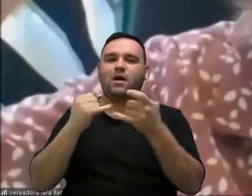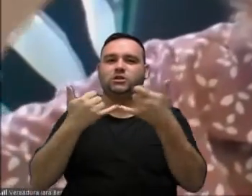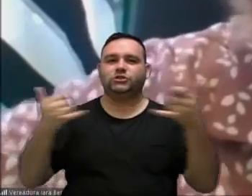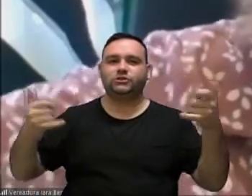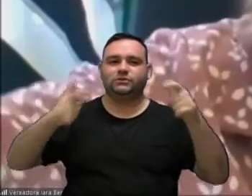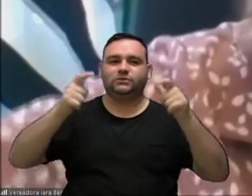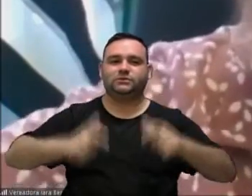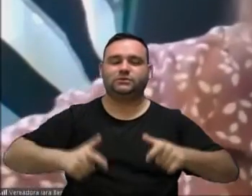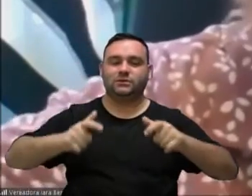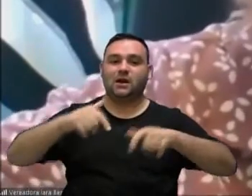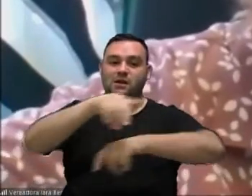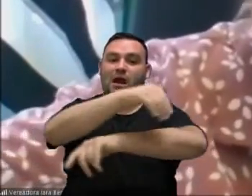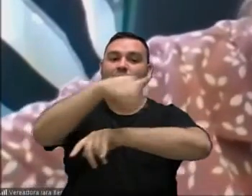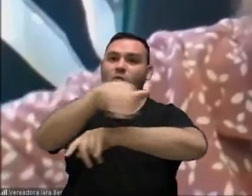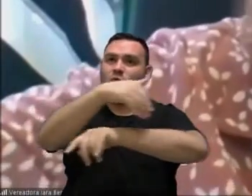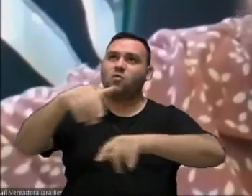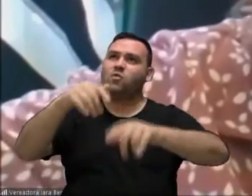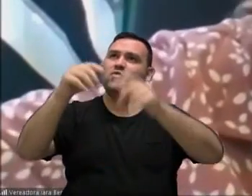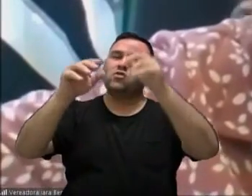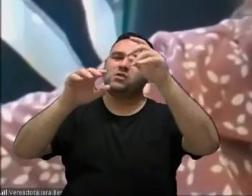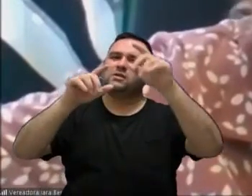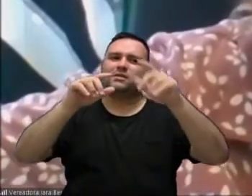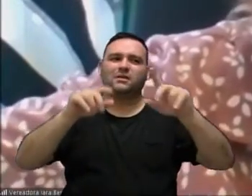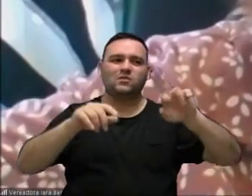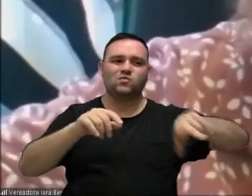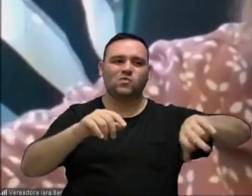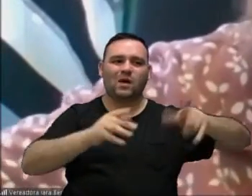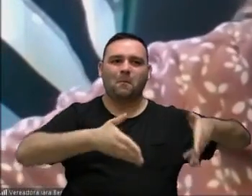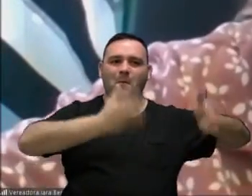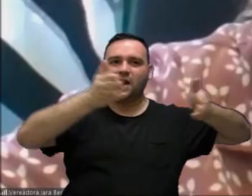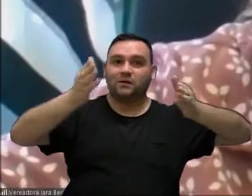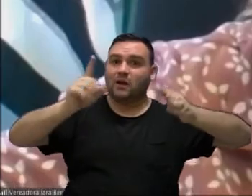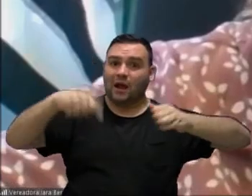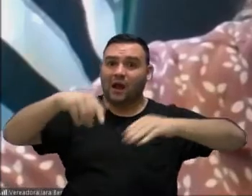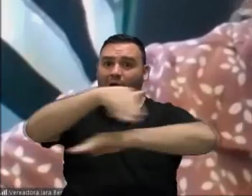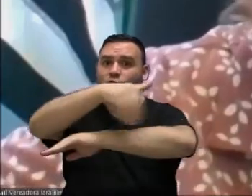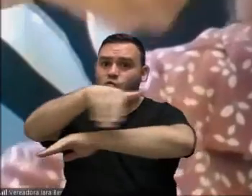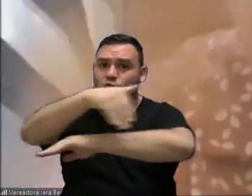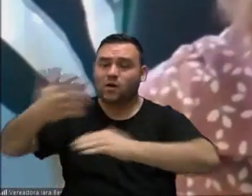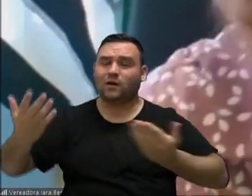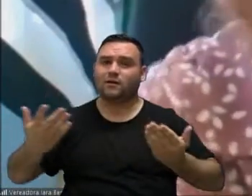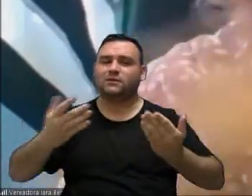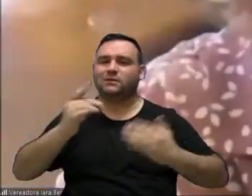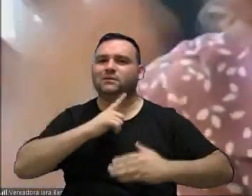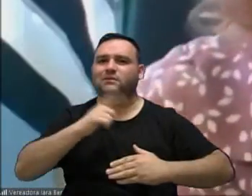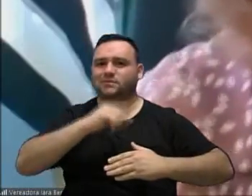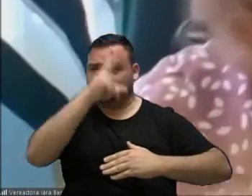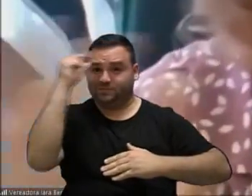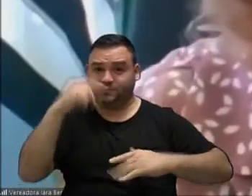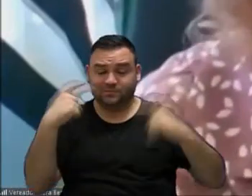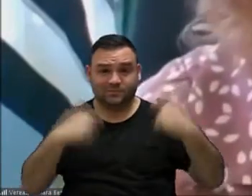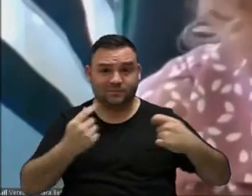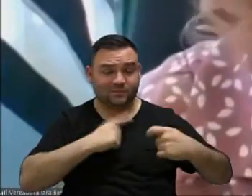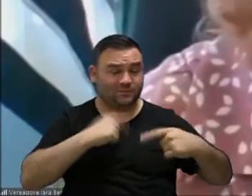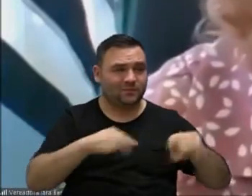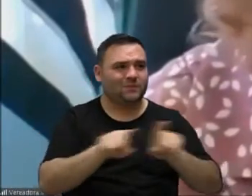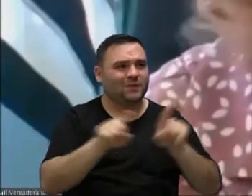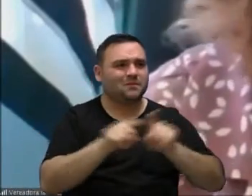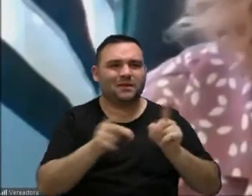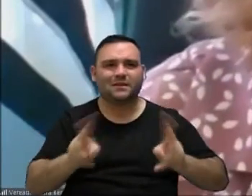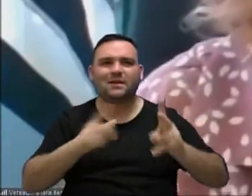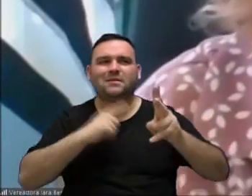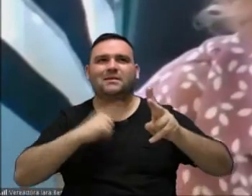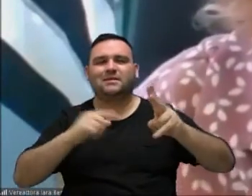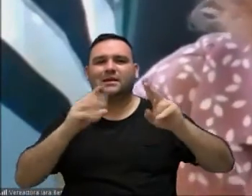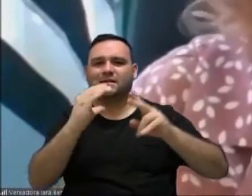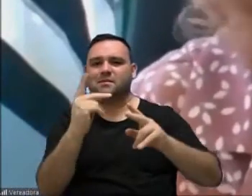no cabeamento de rua não nos próprios municipais de rua então a prefeitura tem que sair caindo e levantando a